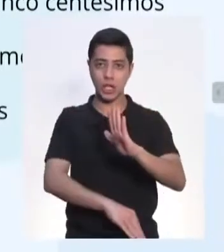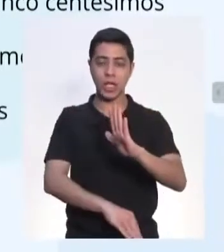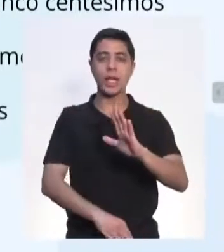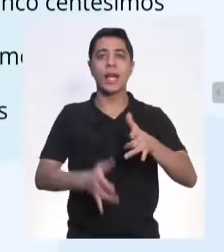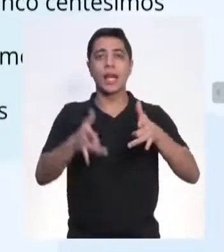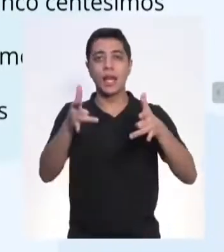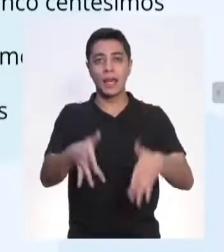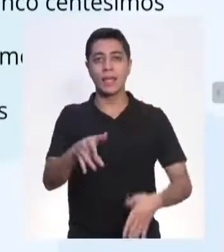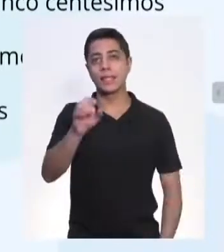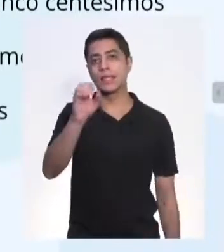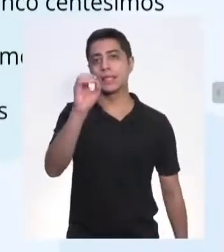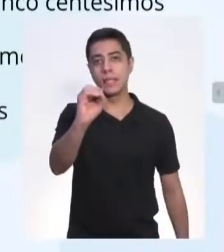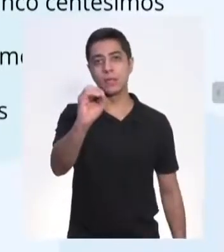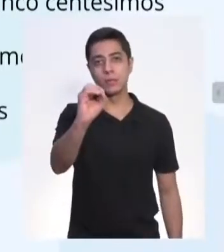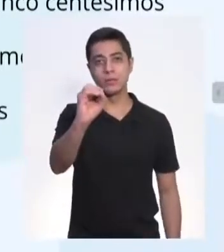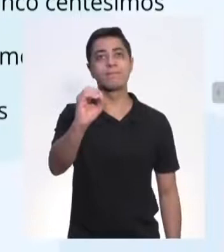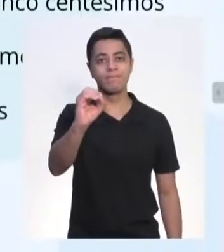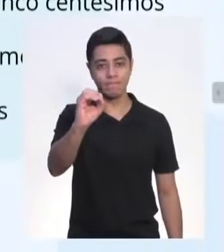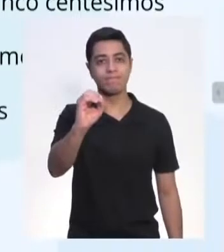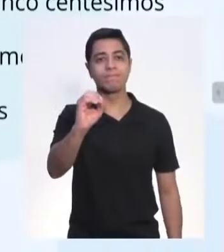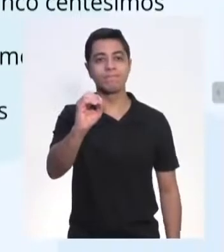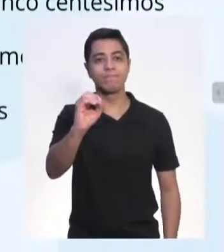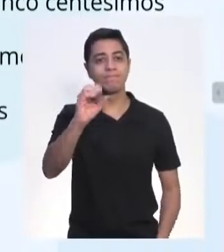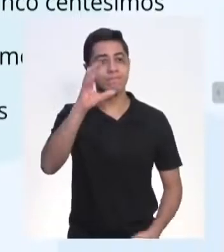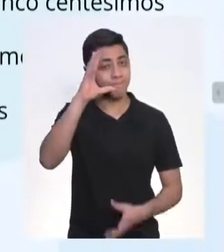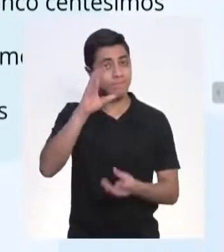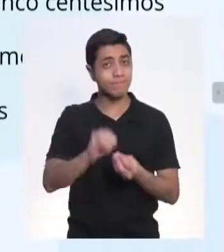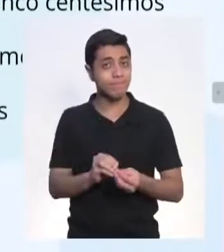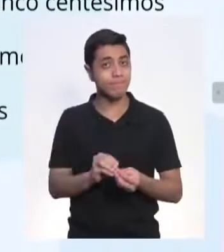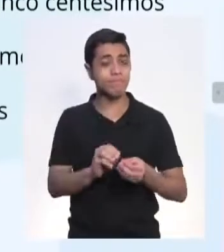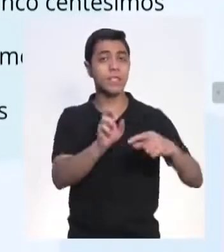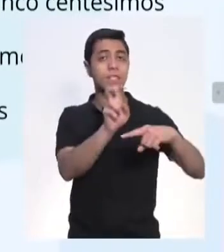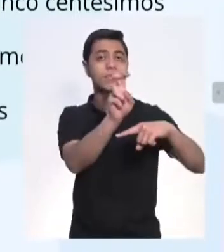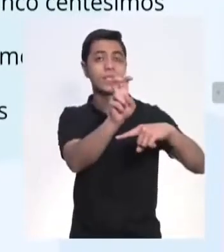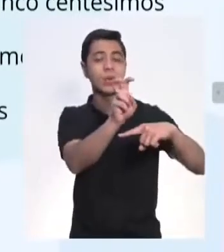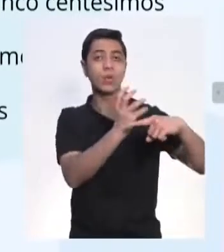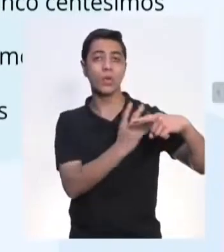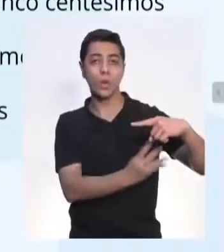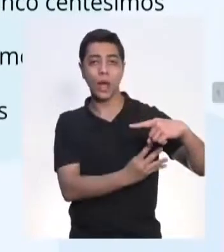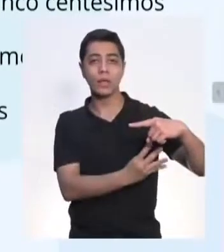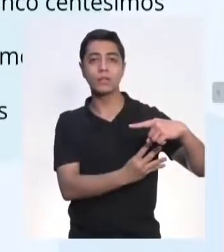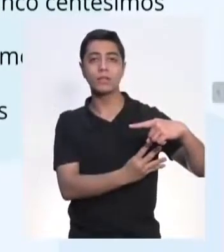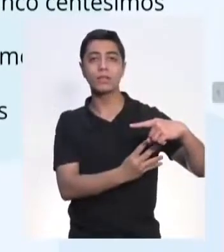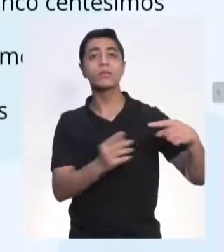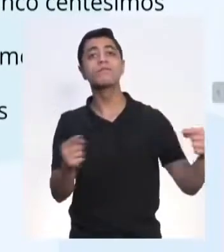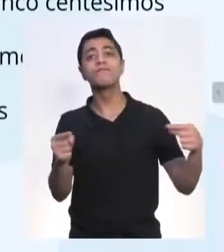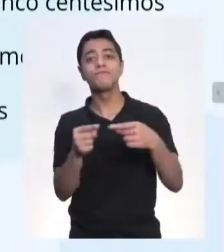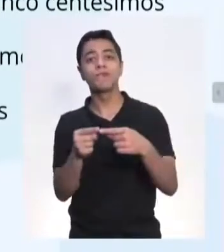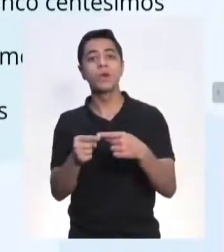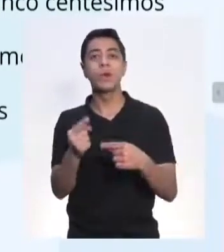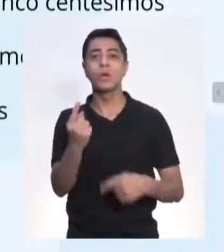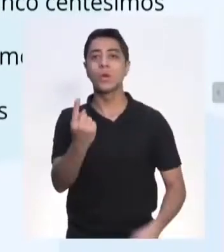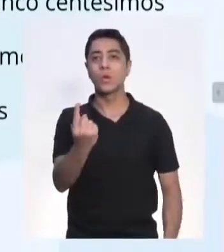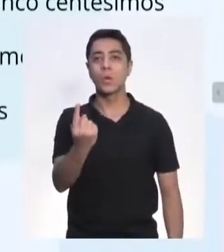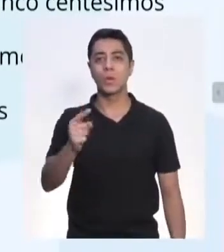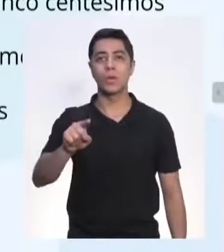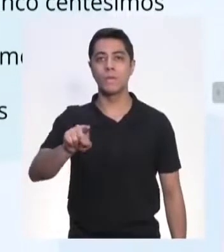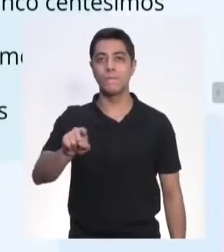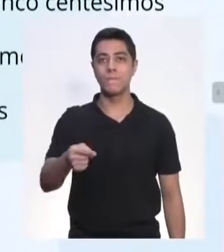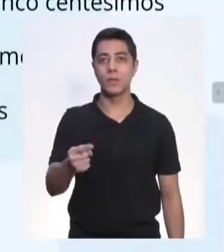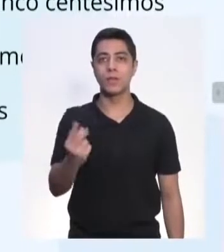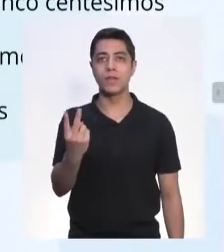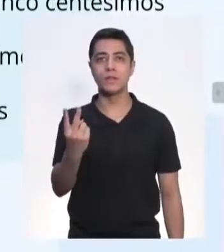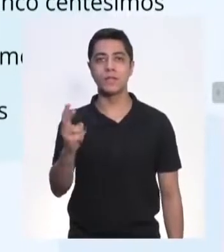bem, então a fração 5 quartos equivale a 1 inteiro e 25